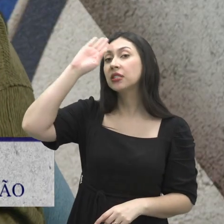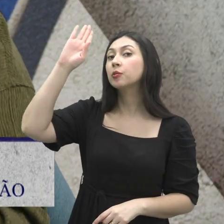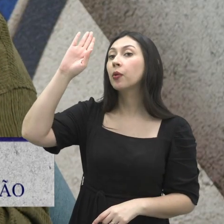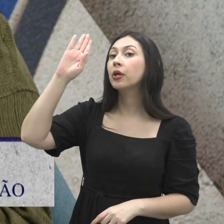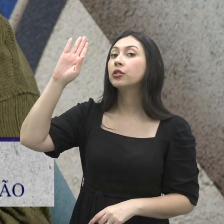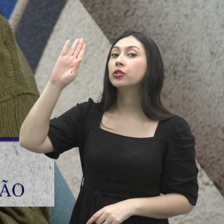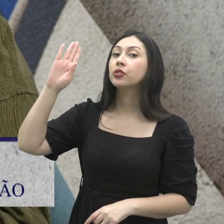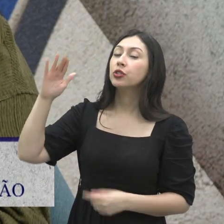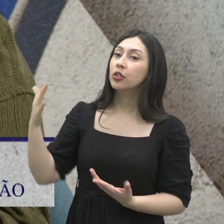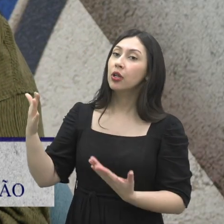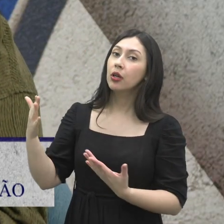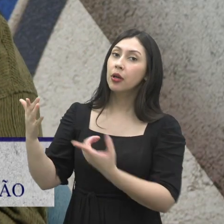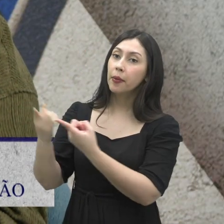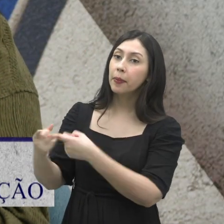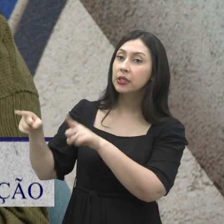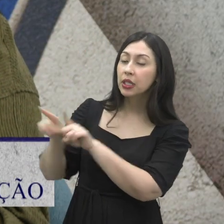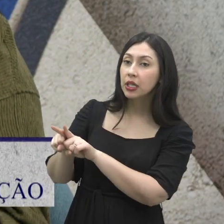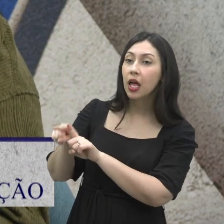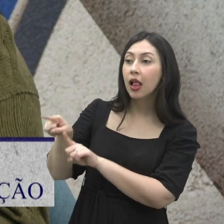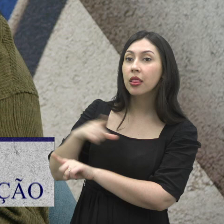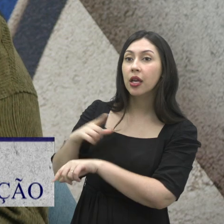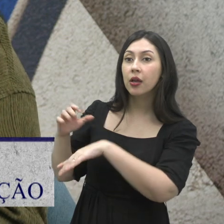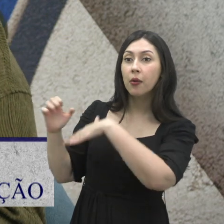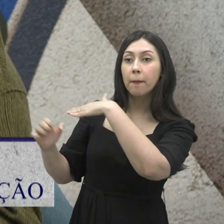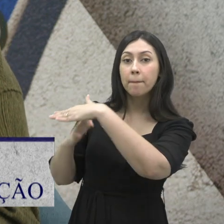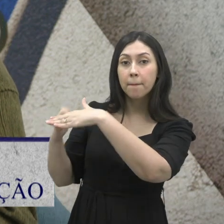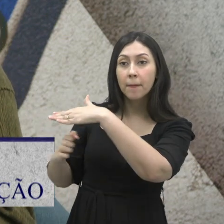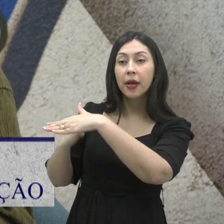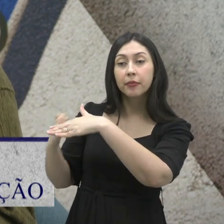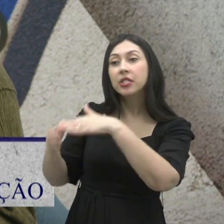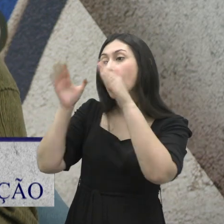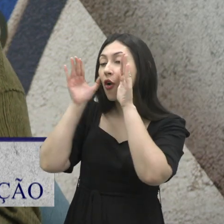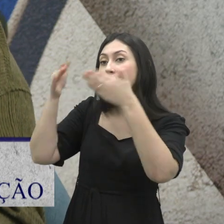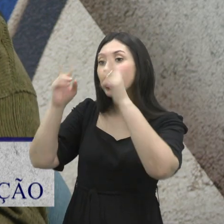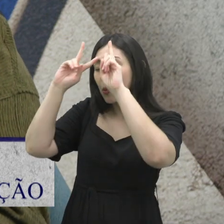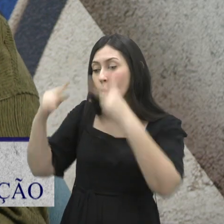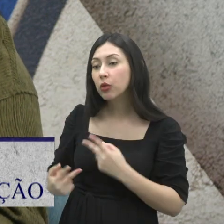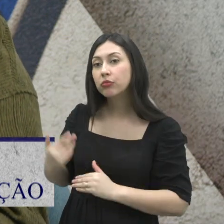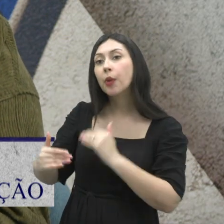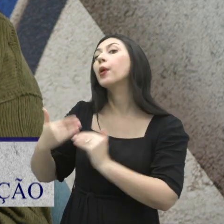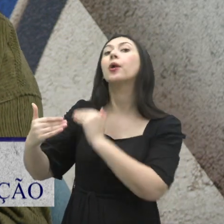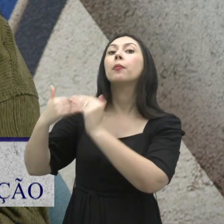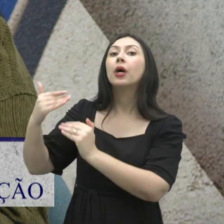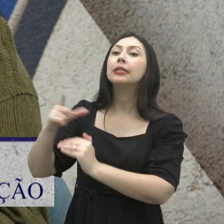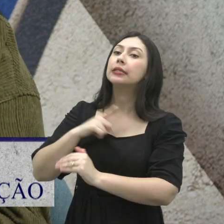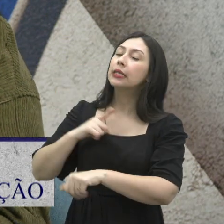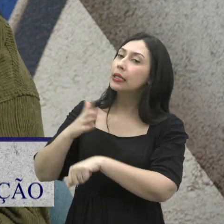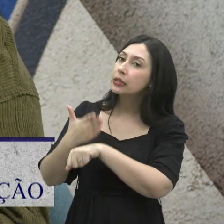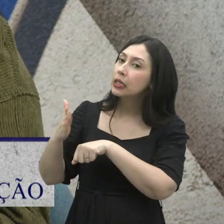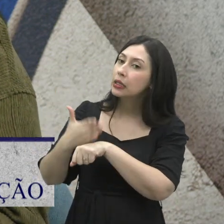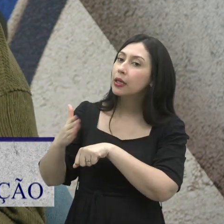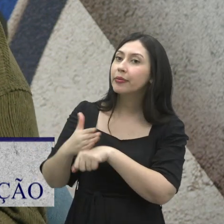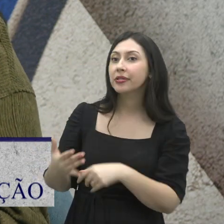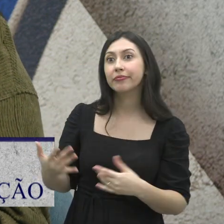isso foi a minha parceria com a Flávia. Ela tem uma empresa chamada Tanto um Desenvolvimento Humano, onde ela trabalha com esse tipo de treinamento.